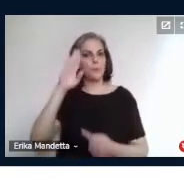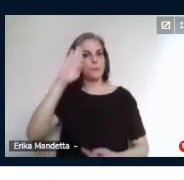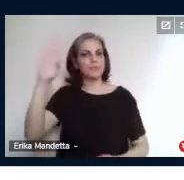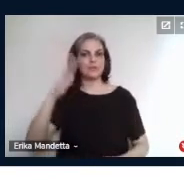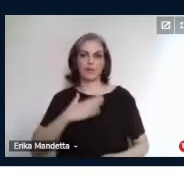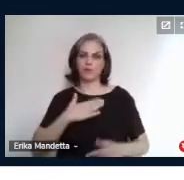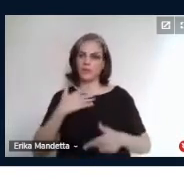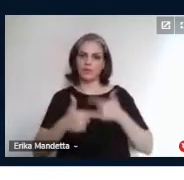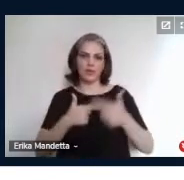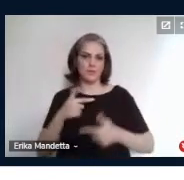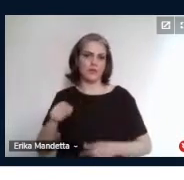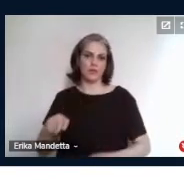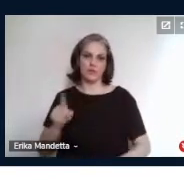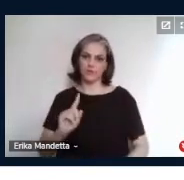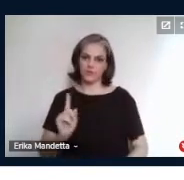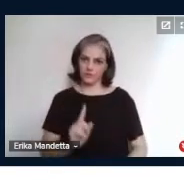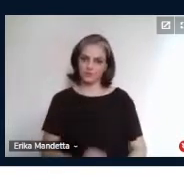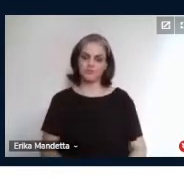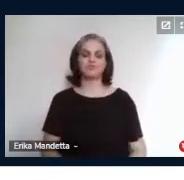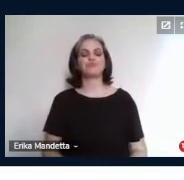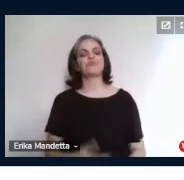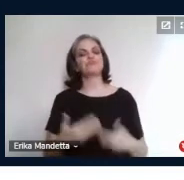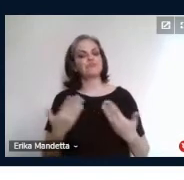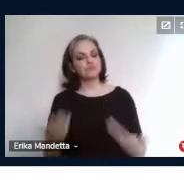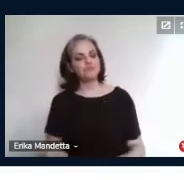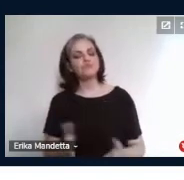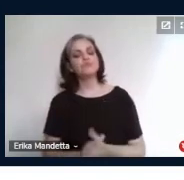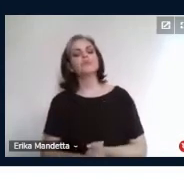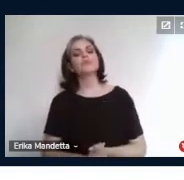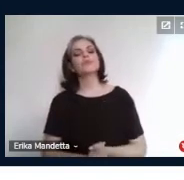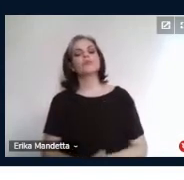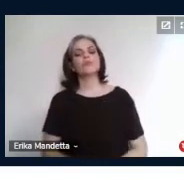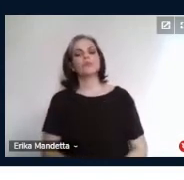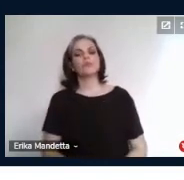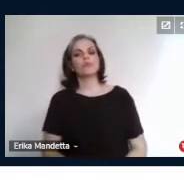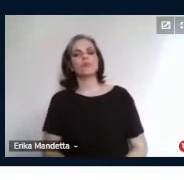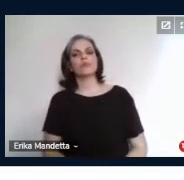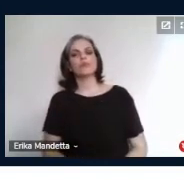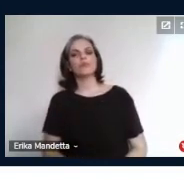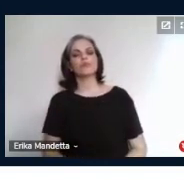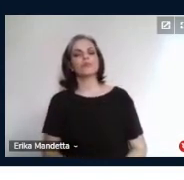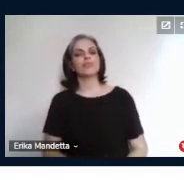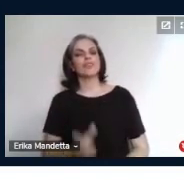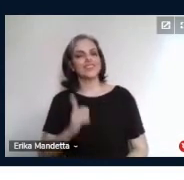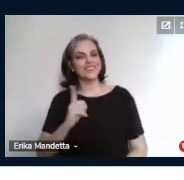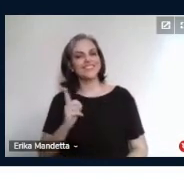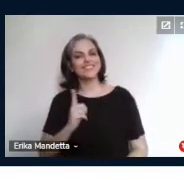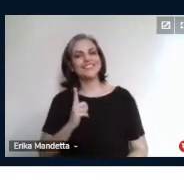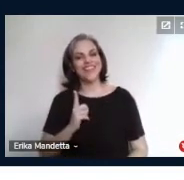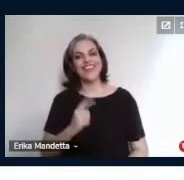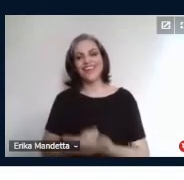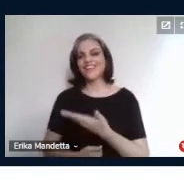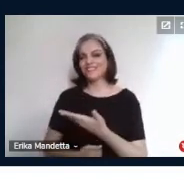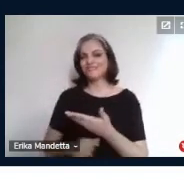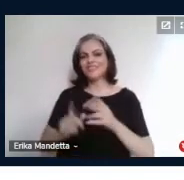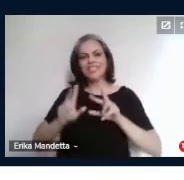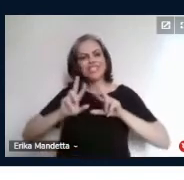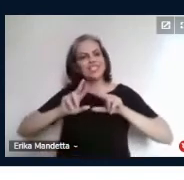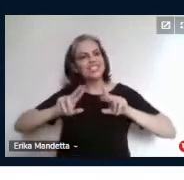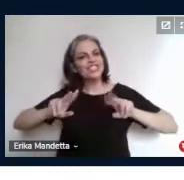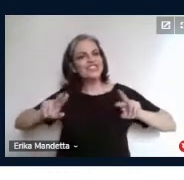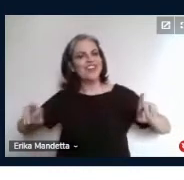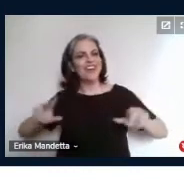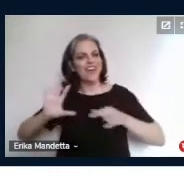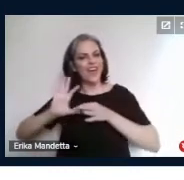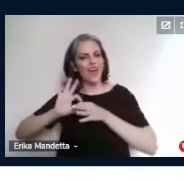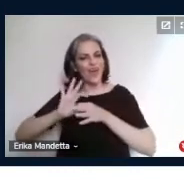aí são contextos diferentes, eu analisei